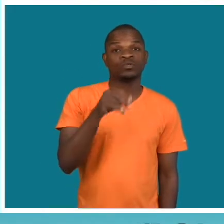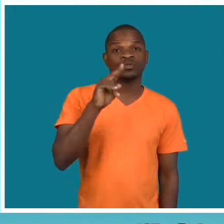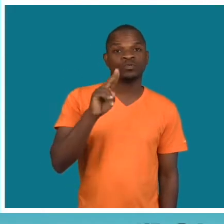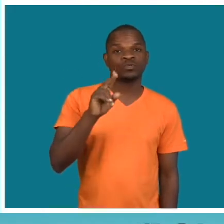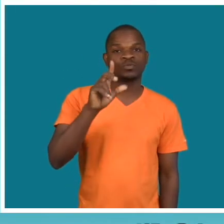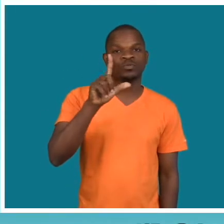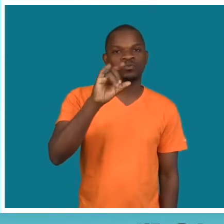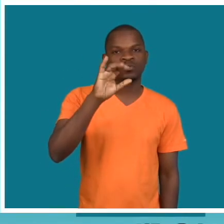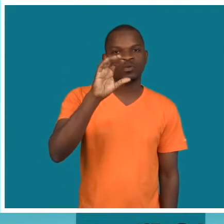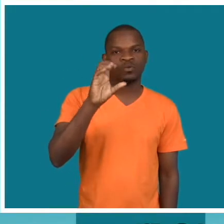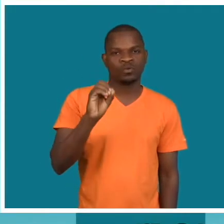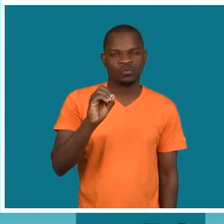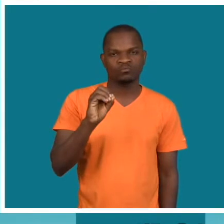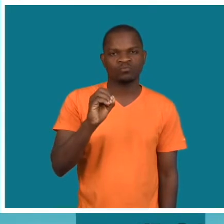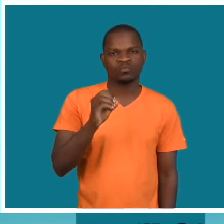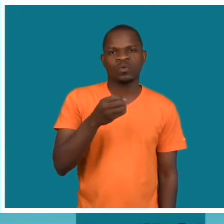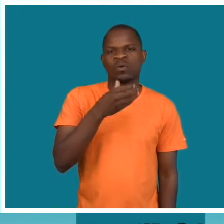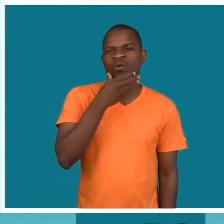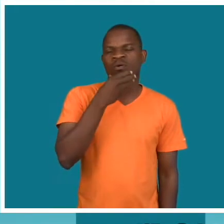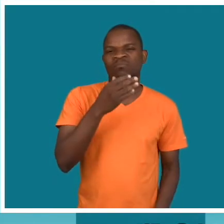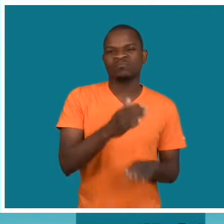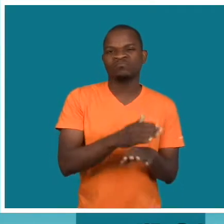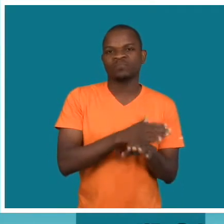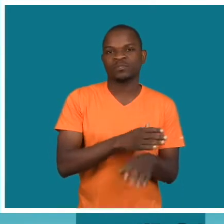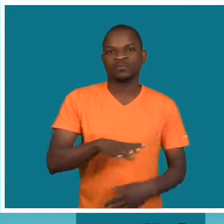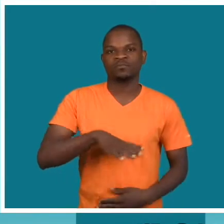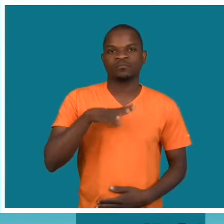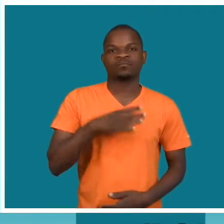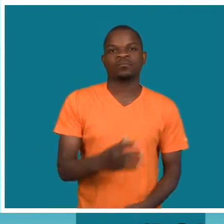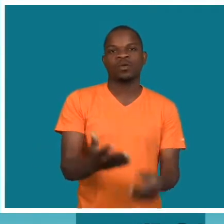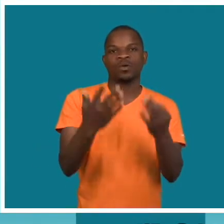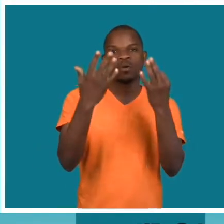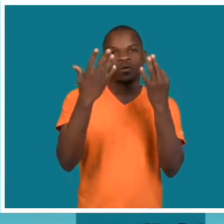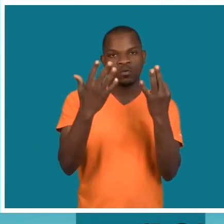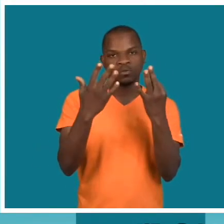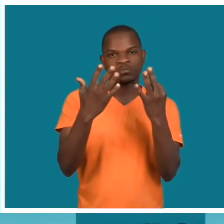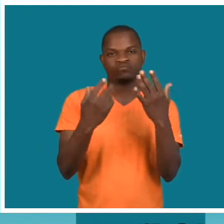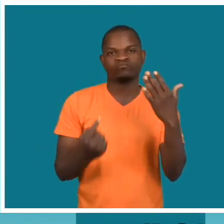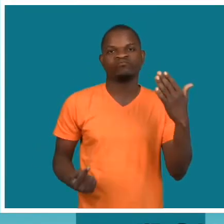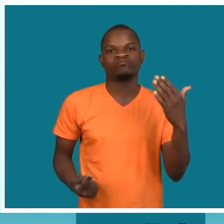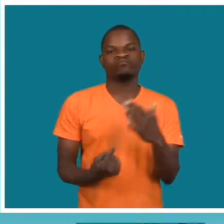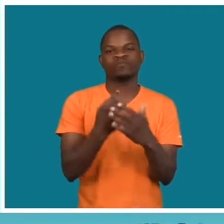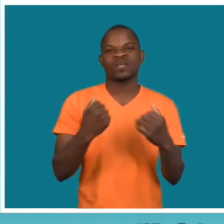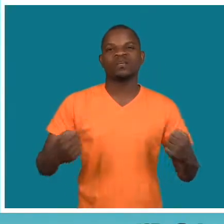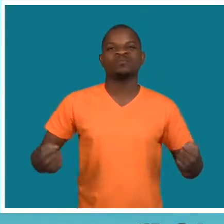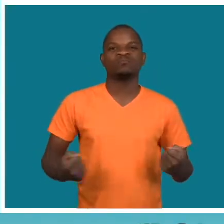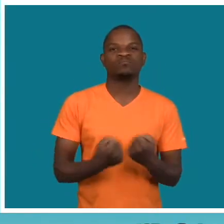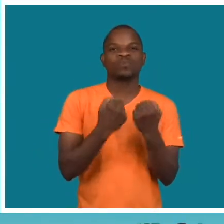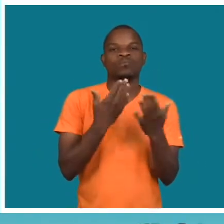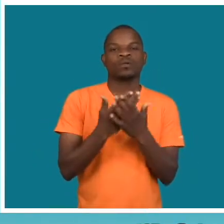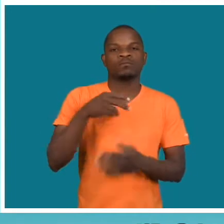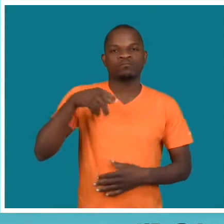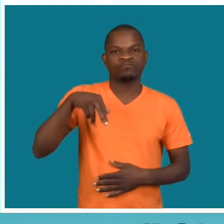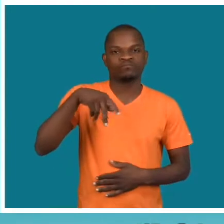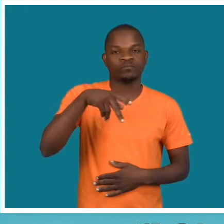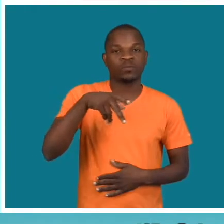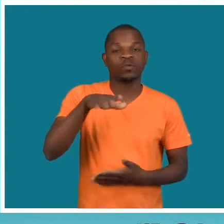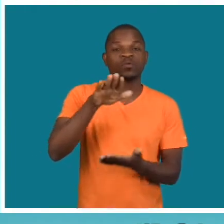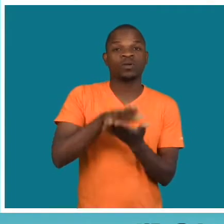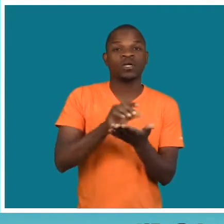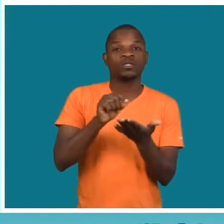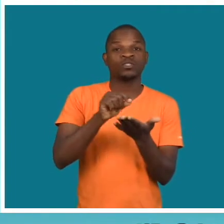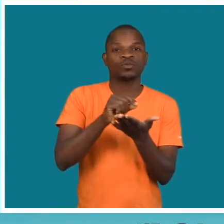Julião Colete, aos oito anos de idade, sofre um acidente. Ele pisou uma mina a caminho da